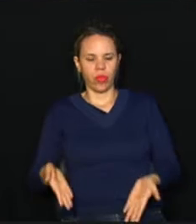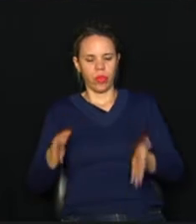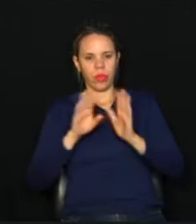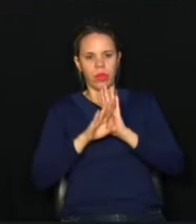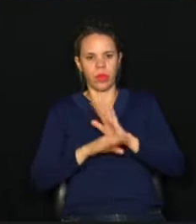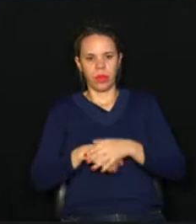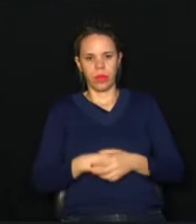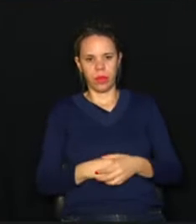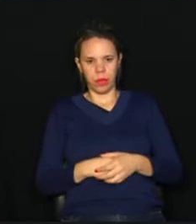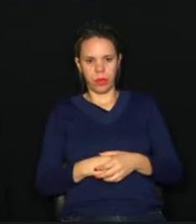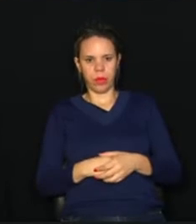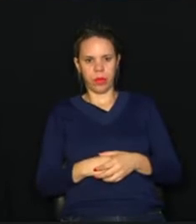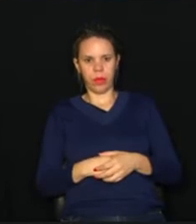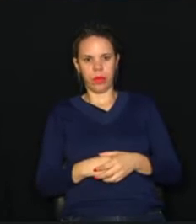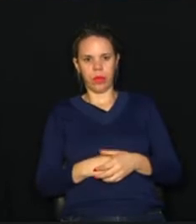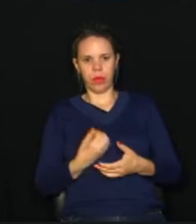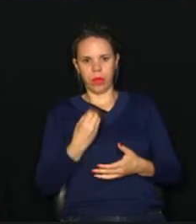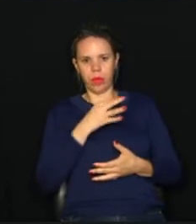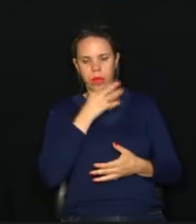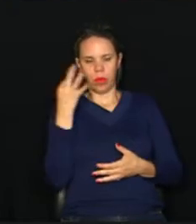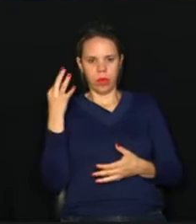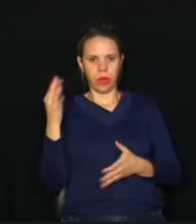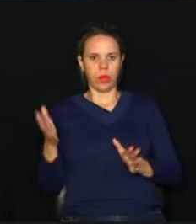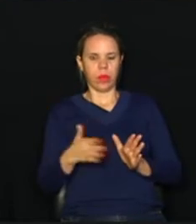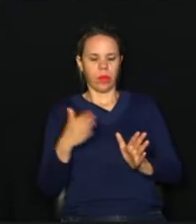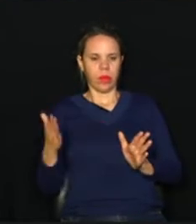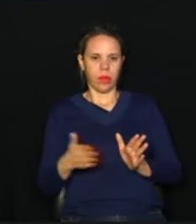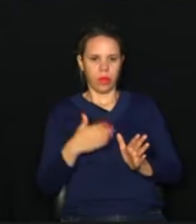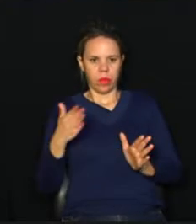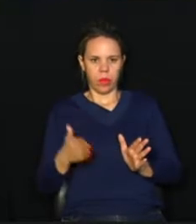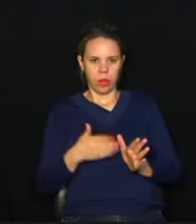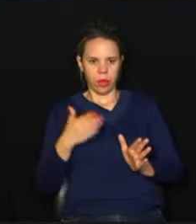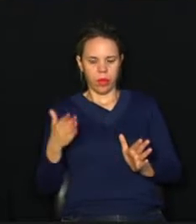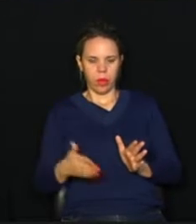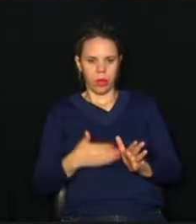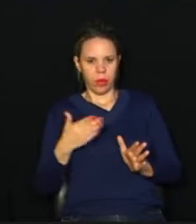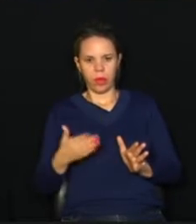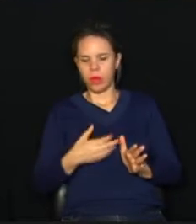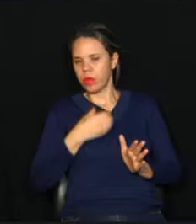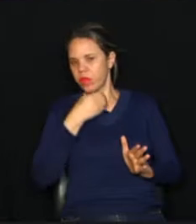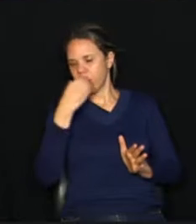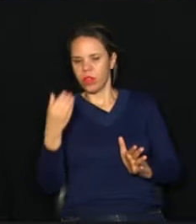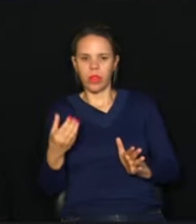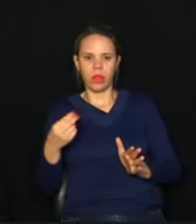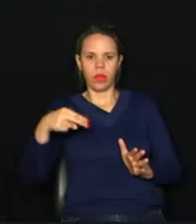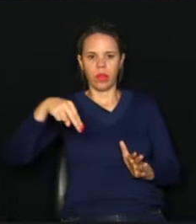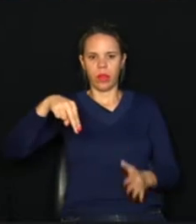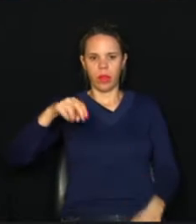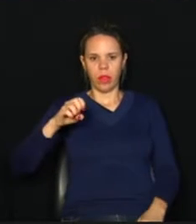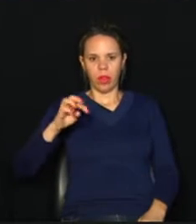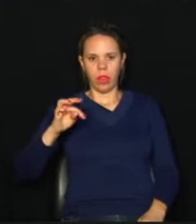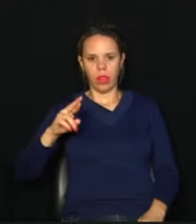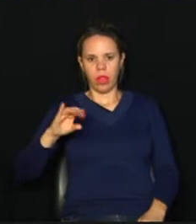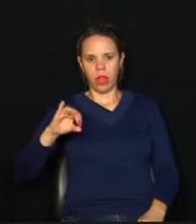programas muito bons de produção de pêssegos, de nectarinas, de